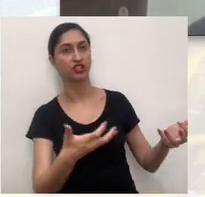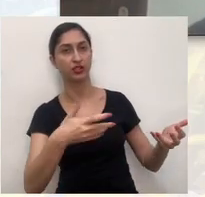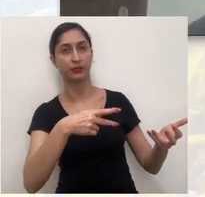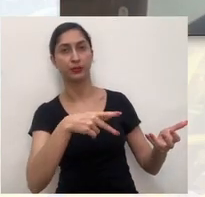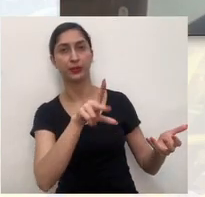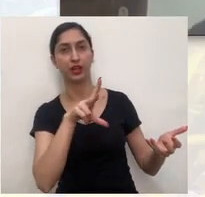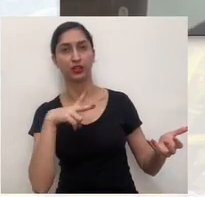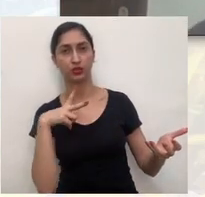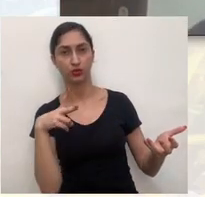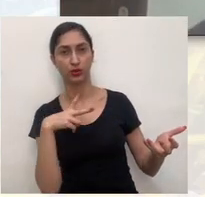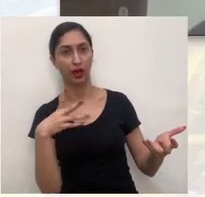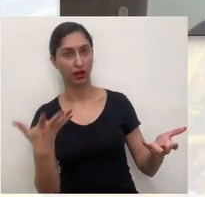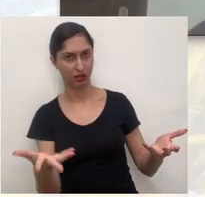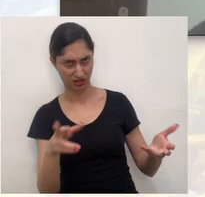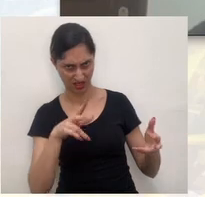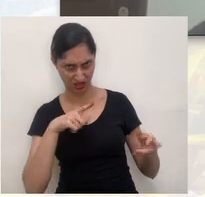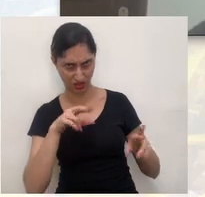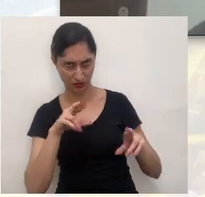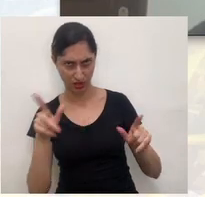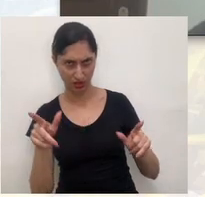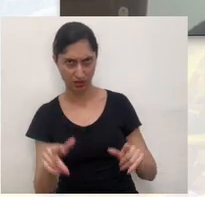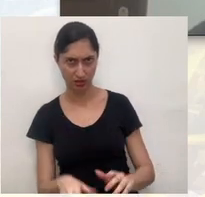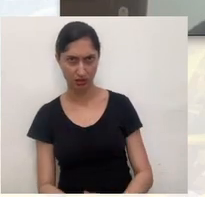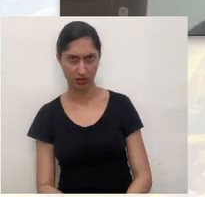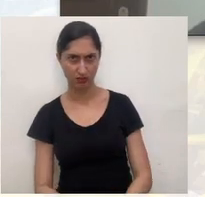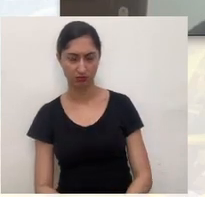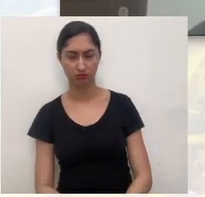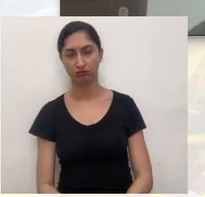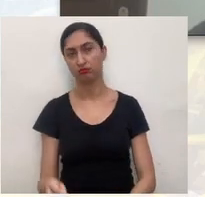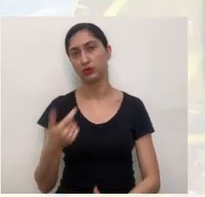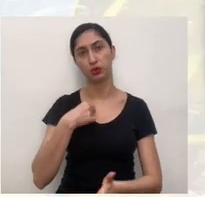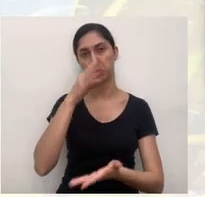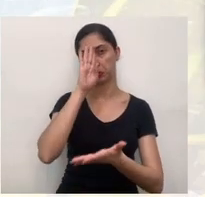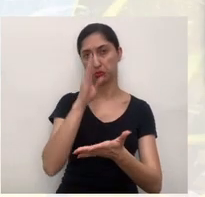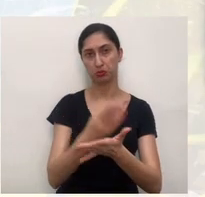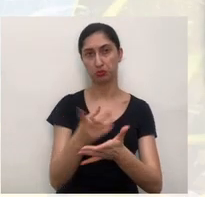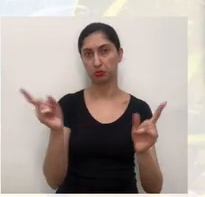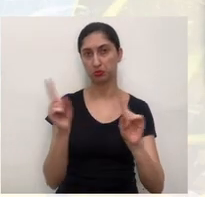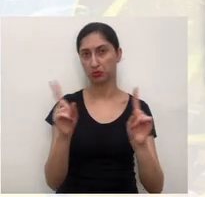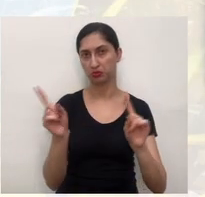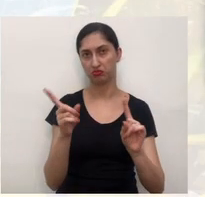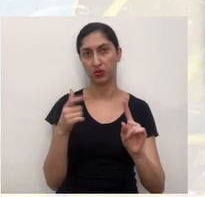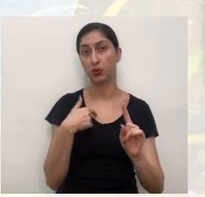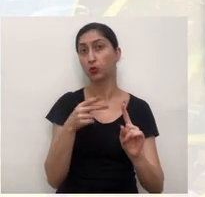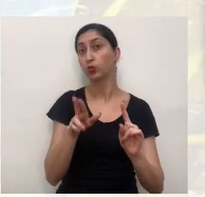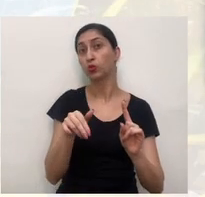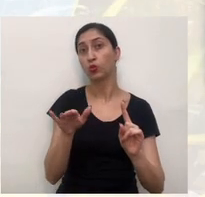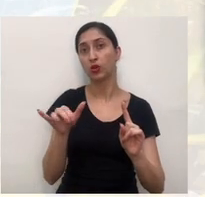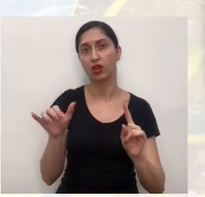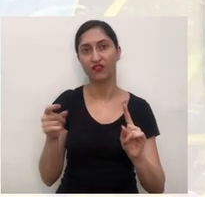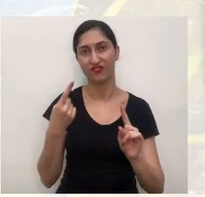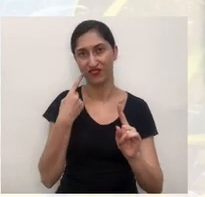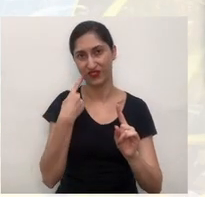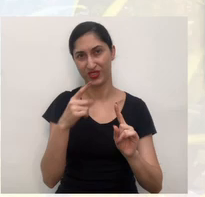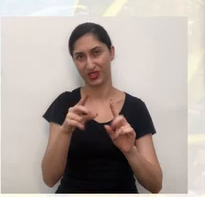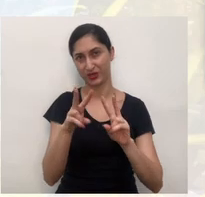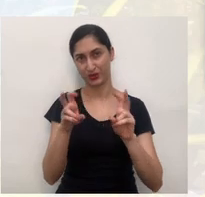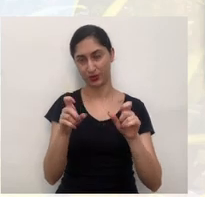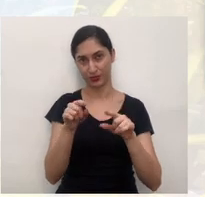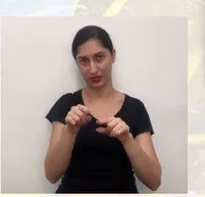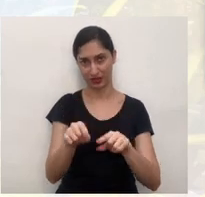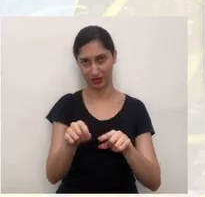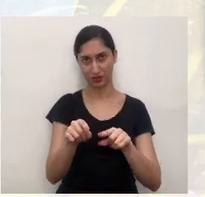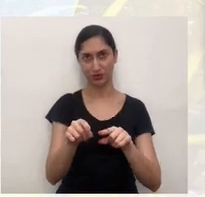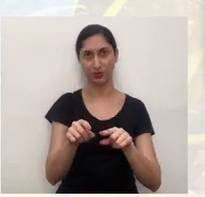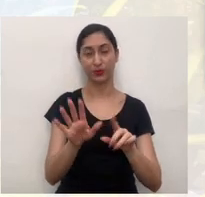Olha, diferenças formais, eu creio que não. Eu não quero afirmar, eu nunca olhei sobre esse aspecto, mas, em princípio,